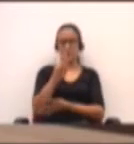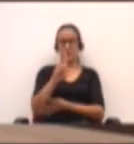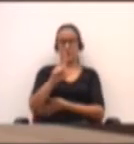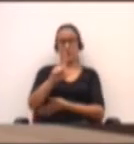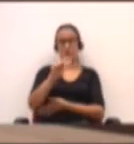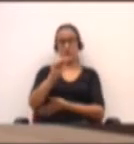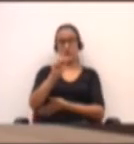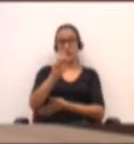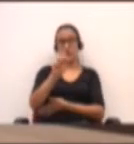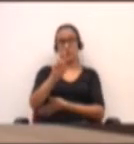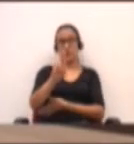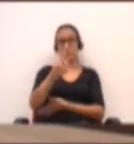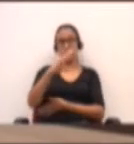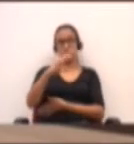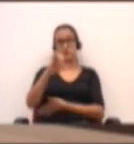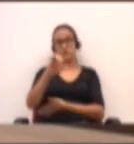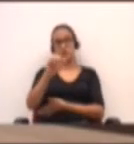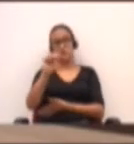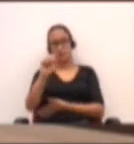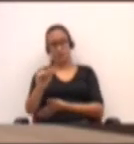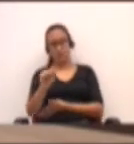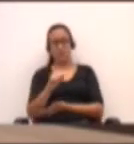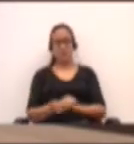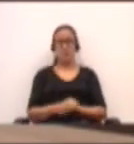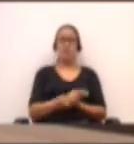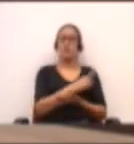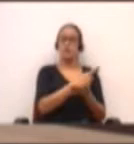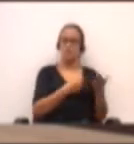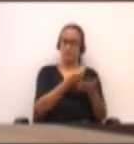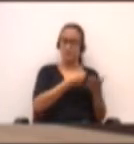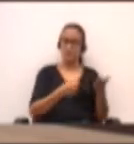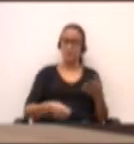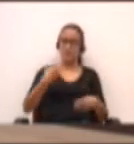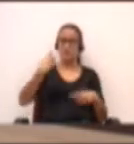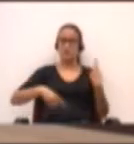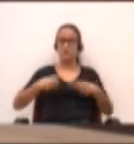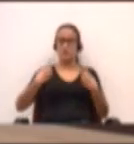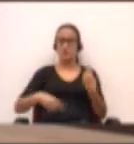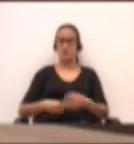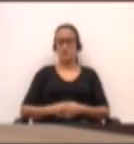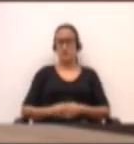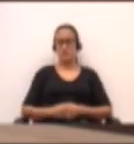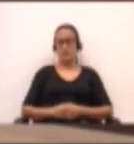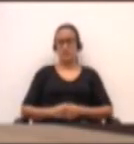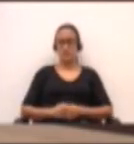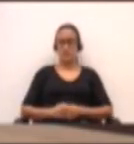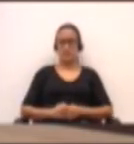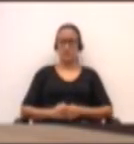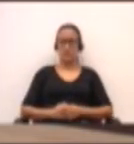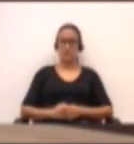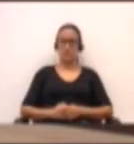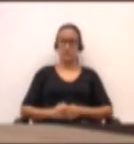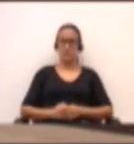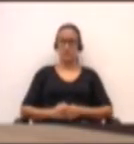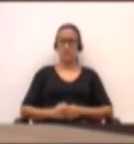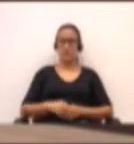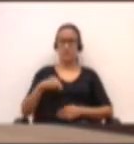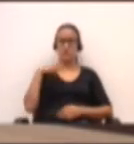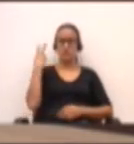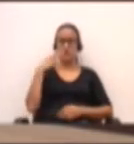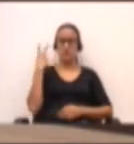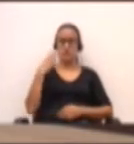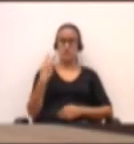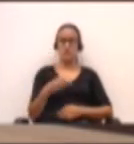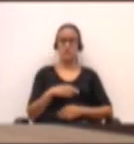Requerimento 370 ainda está em discussão. Algum vereador deseja discutir? Um minuto, senador. É rapidinho também. Com a